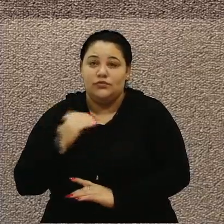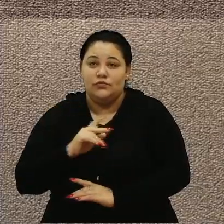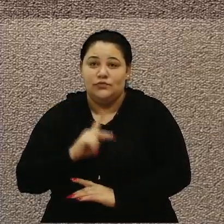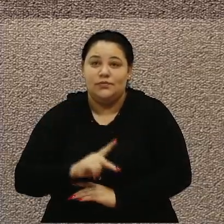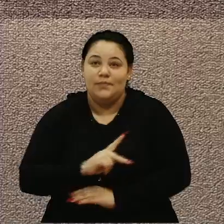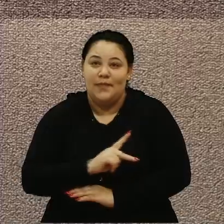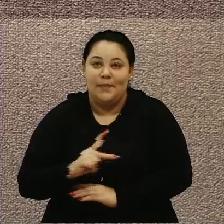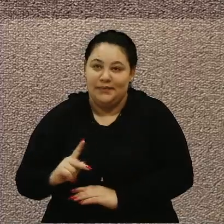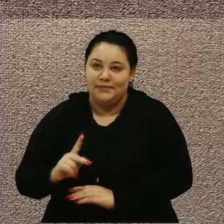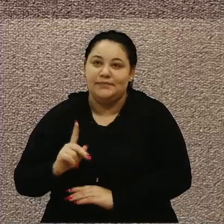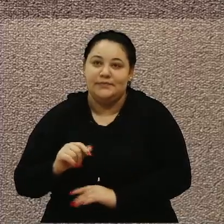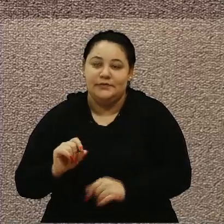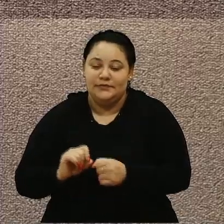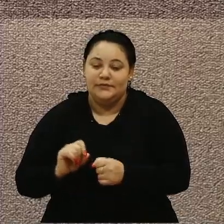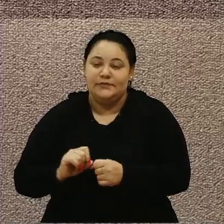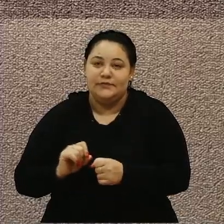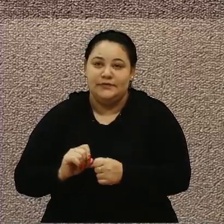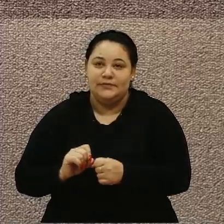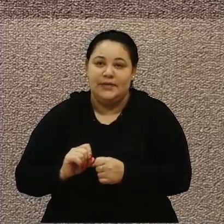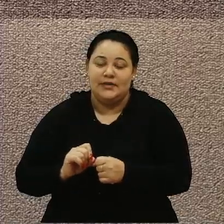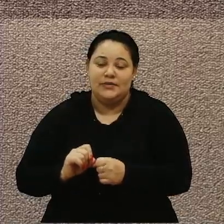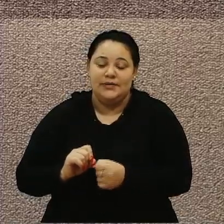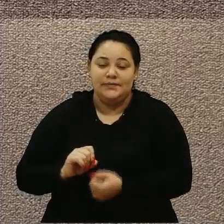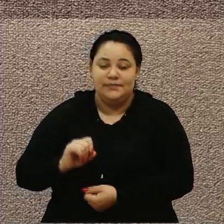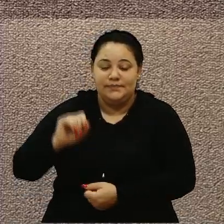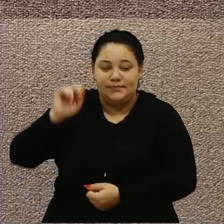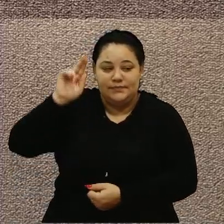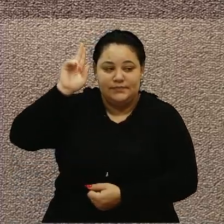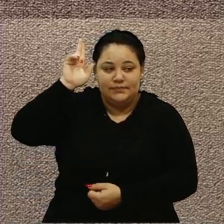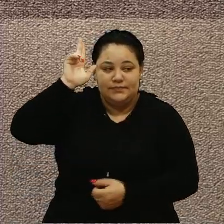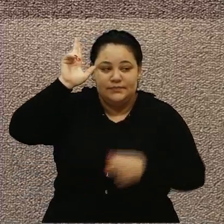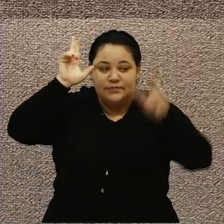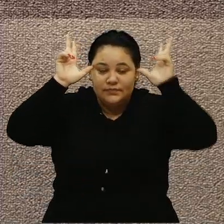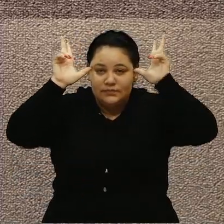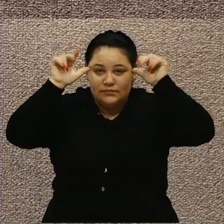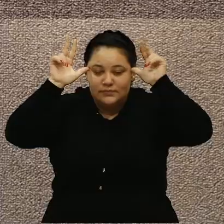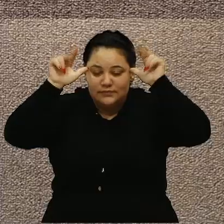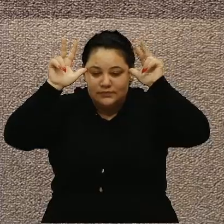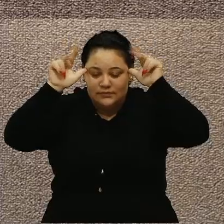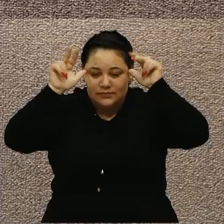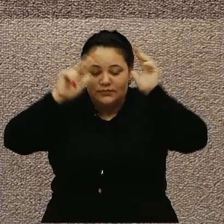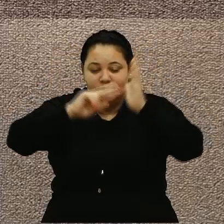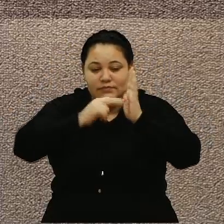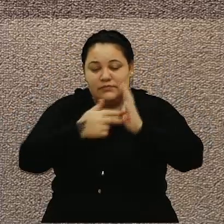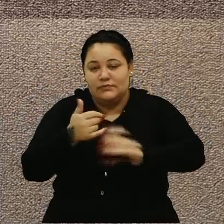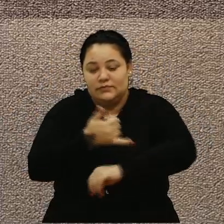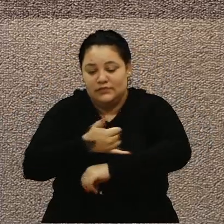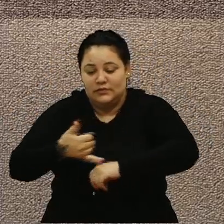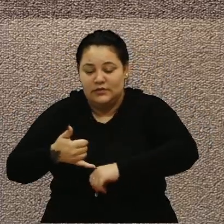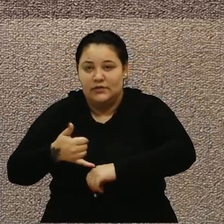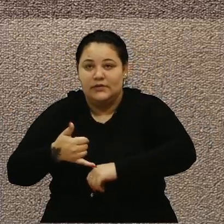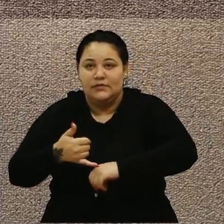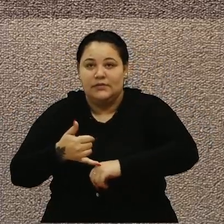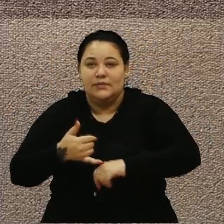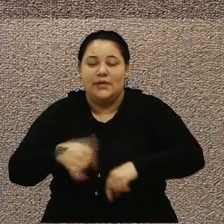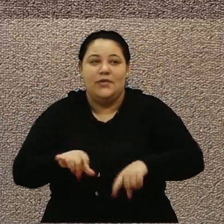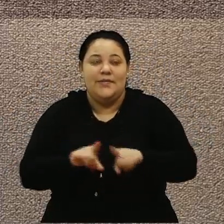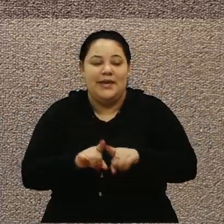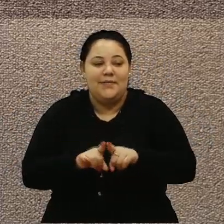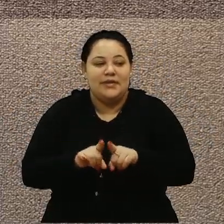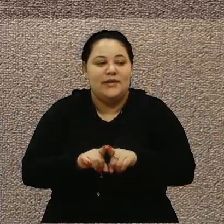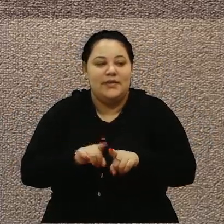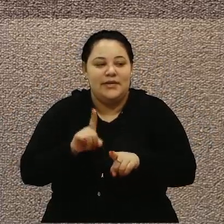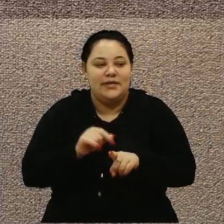Páscoa, né? Páscoa significa passagem. Ele é considerado Papa da Misericórdia. Misericórdia em latim